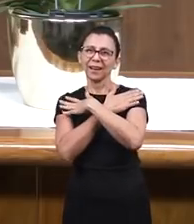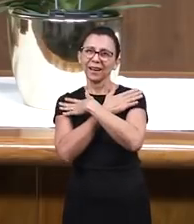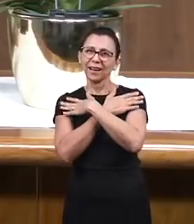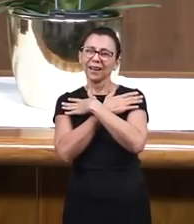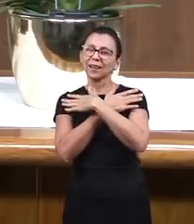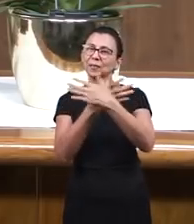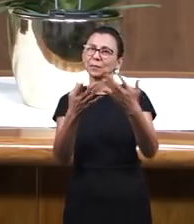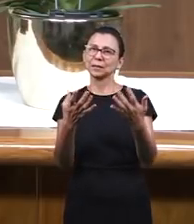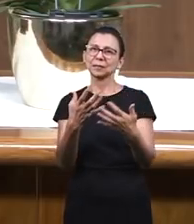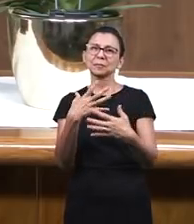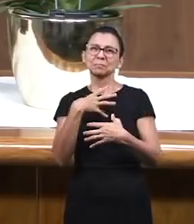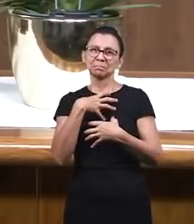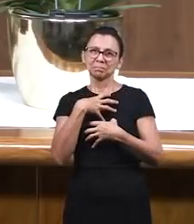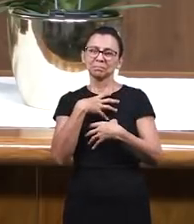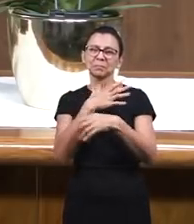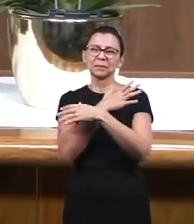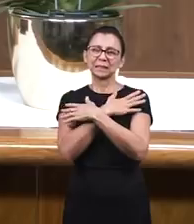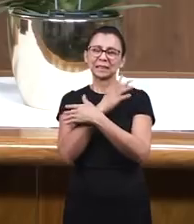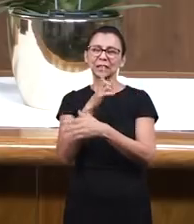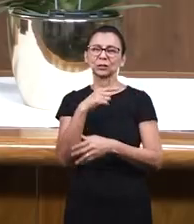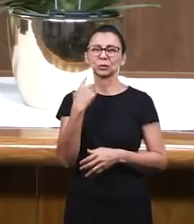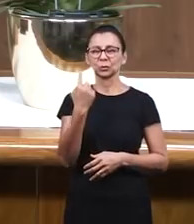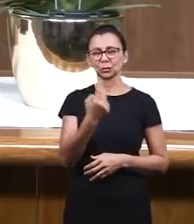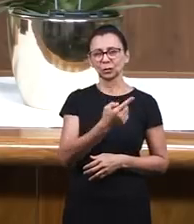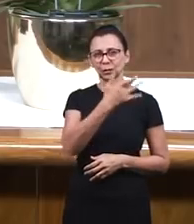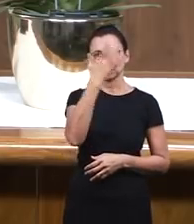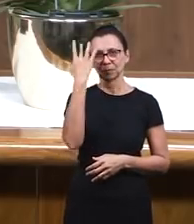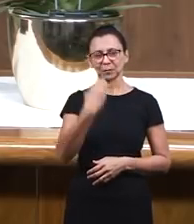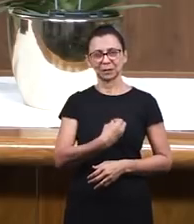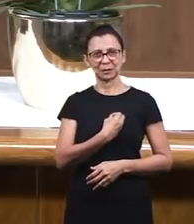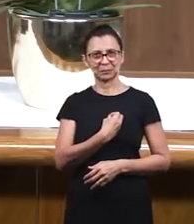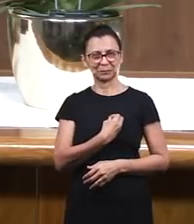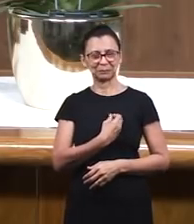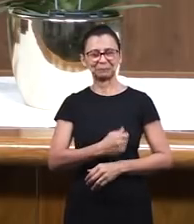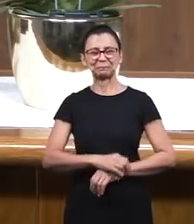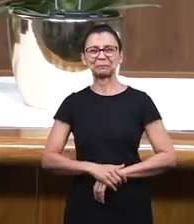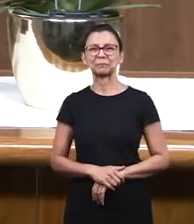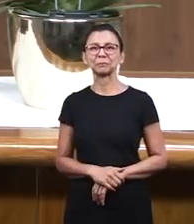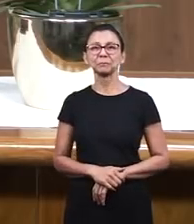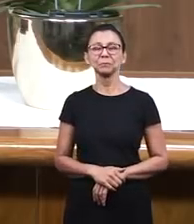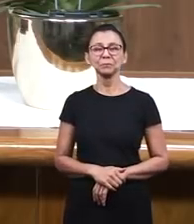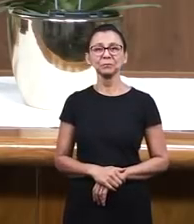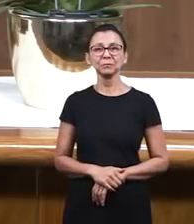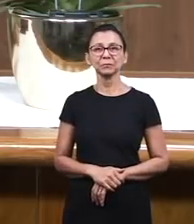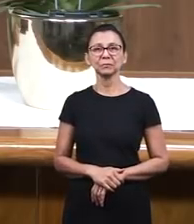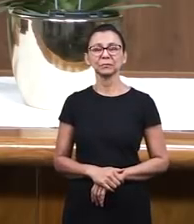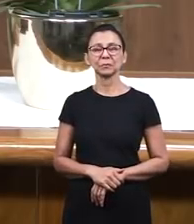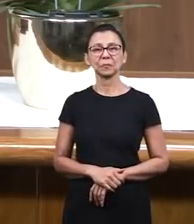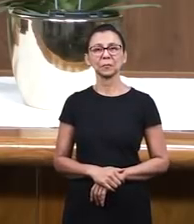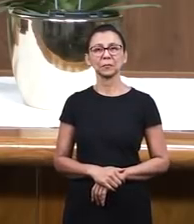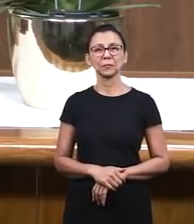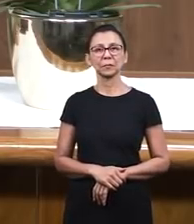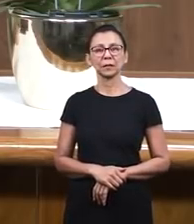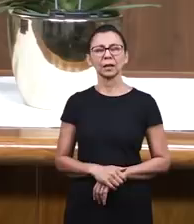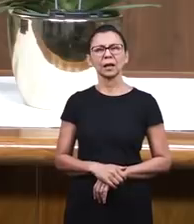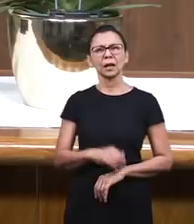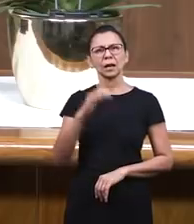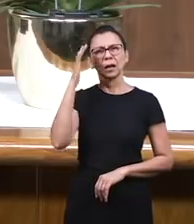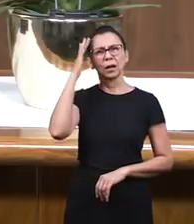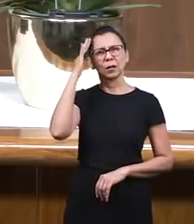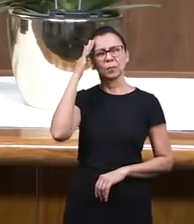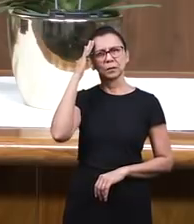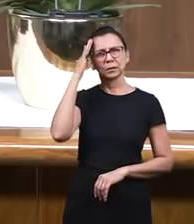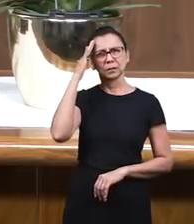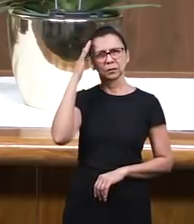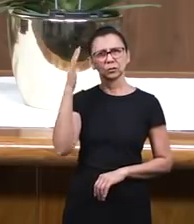abraçados todos aqueles que estão participando dessa programação. Nós vamos aprofundar aqui ou ampliar o entendimento daquilo que foi